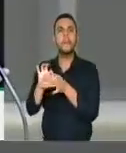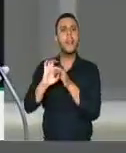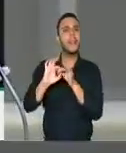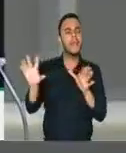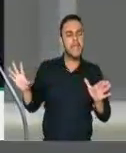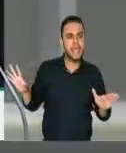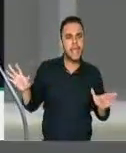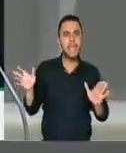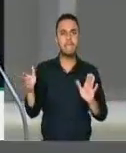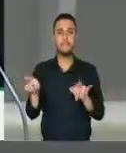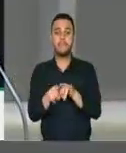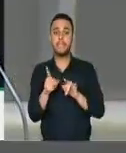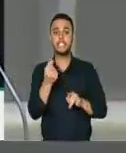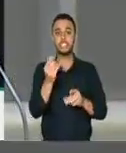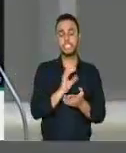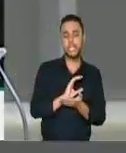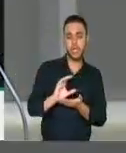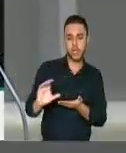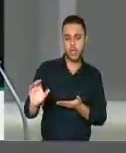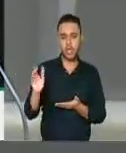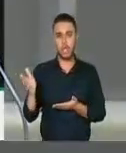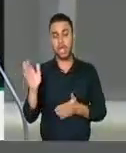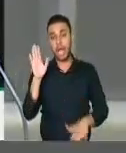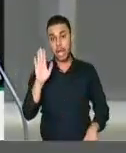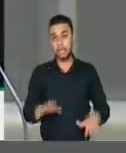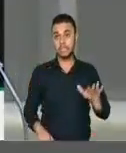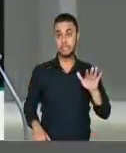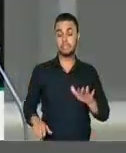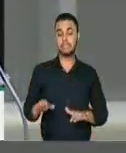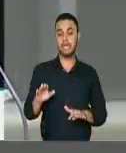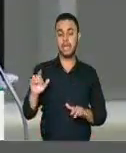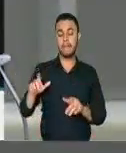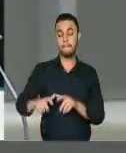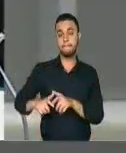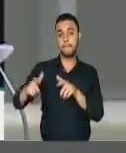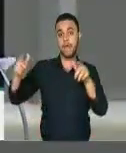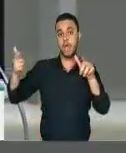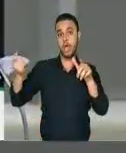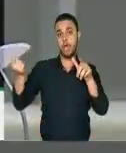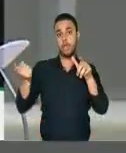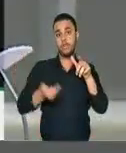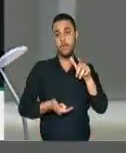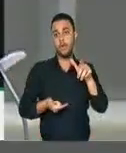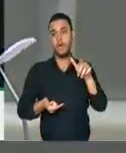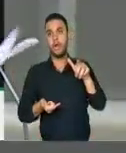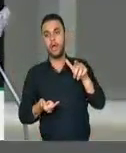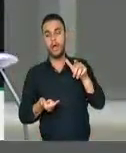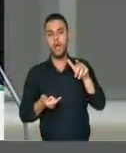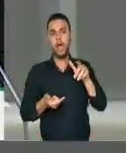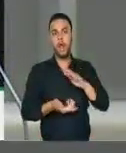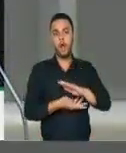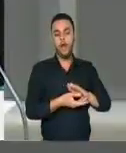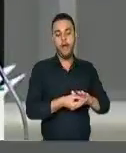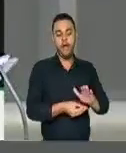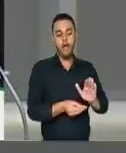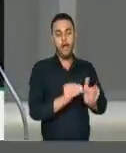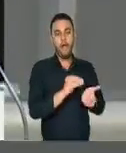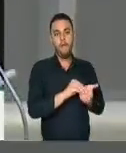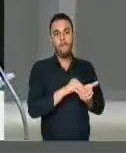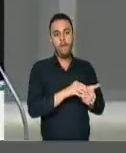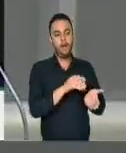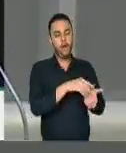recursos subsidiados, algumas vezes maiores que o alardeado rombo